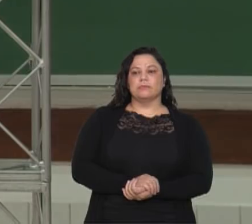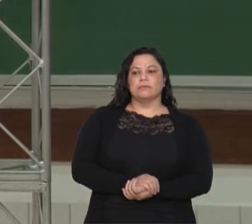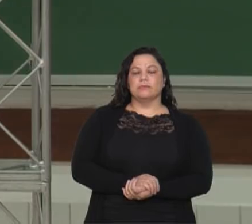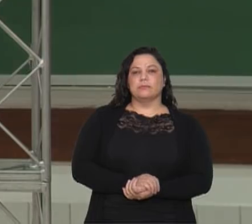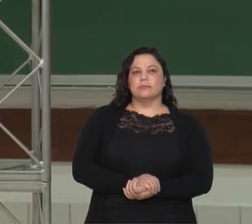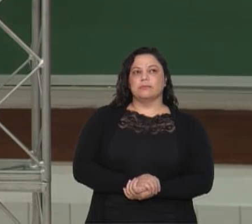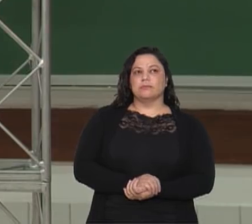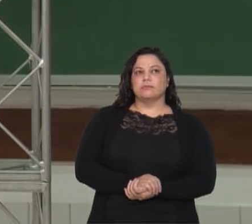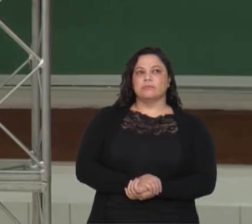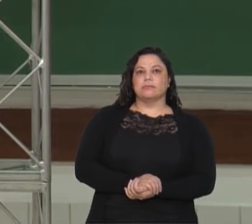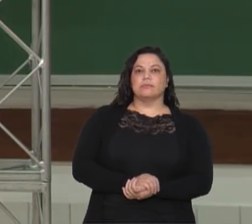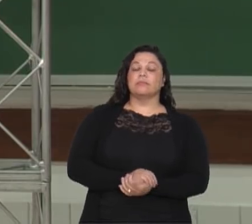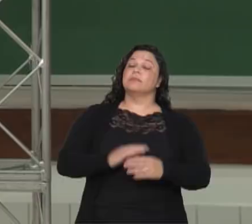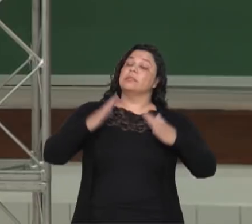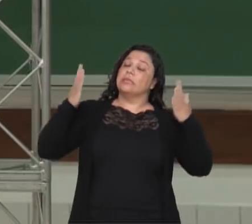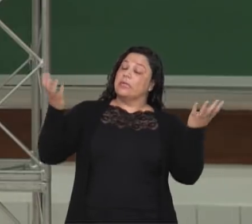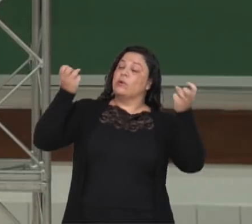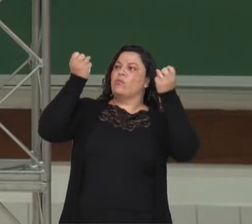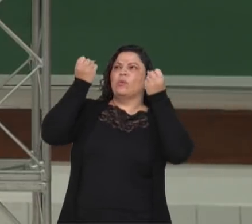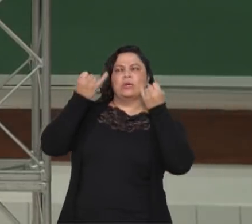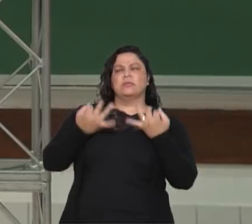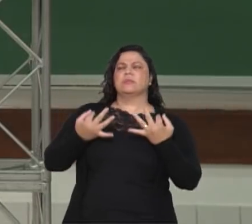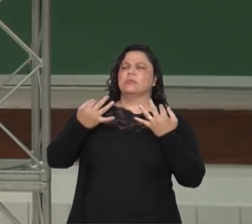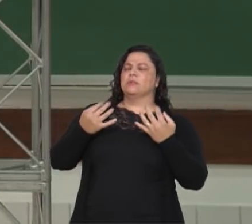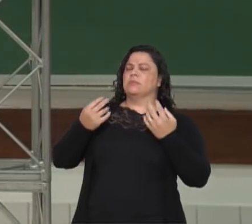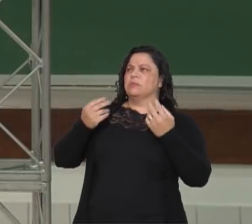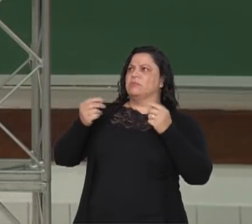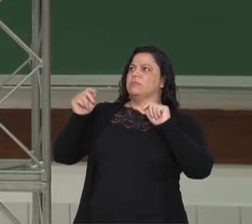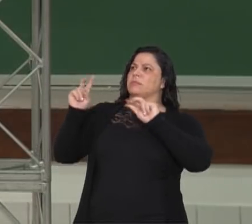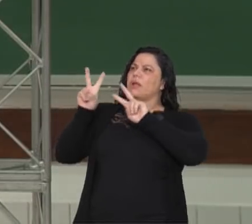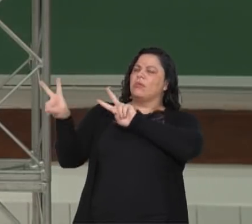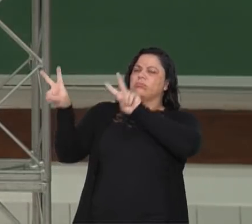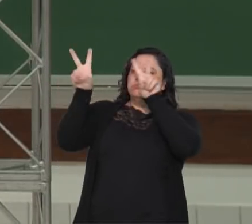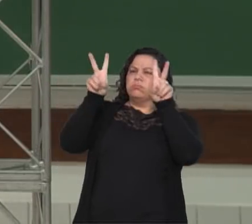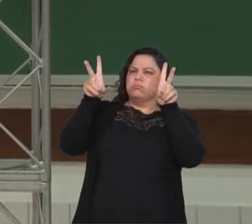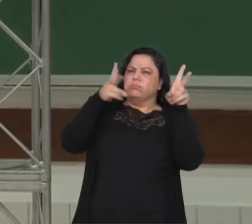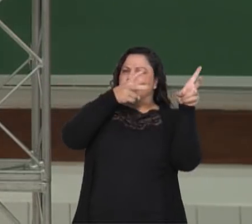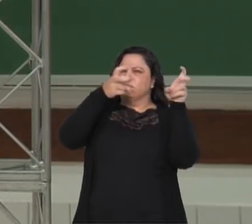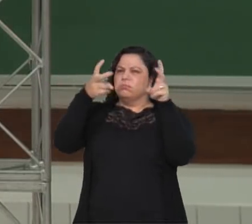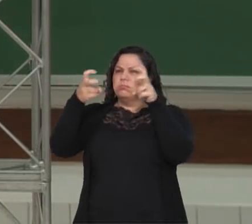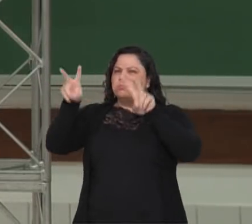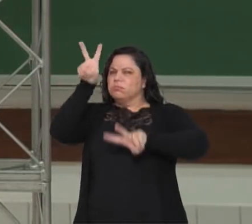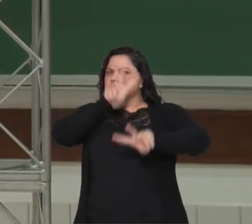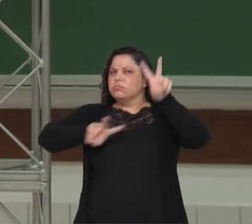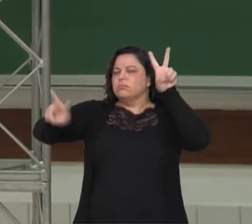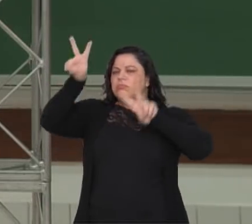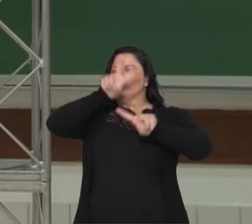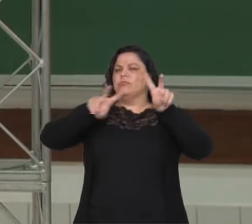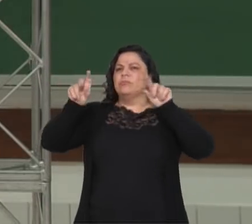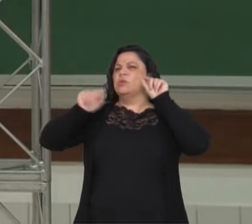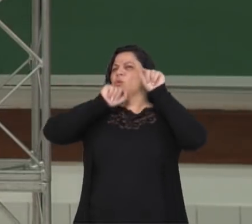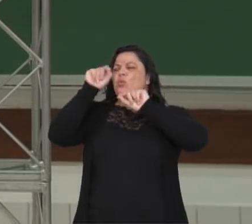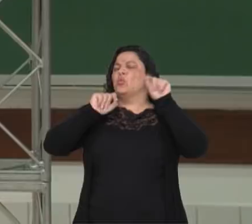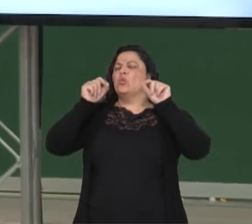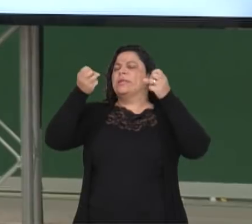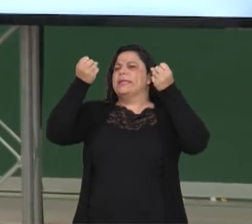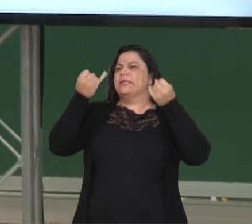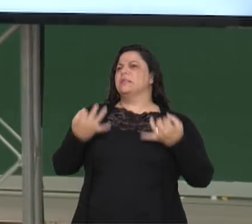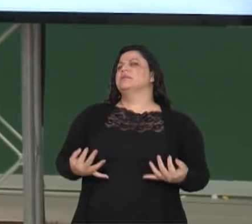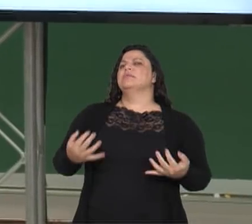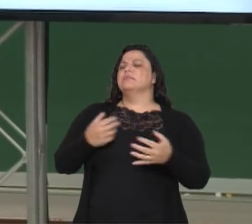Então, vou descrever aqui um pouco do que eu vejo nessa imagem. Ela tem um fundo bem preto, provavelmente ela foi